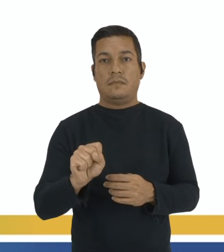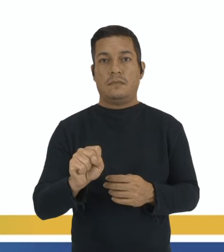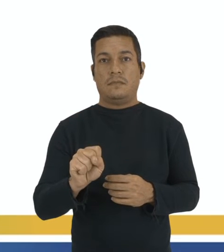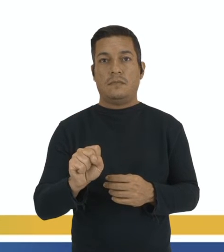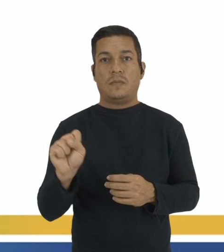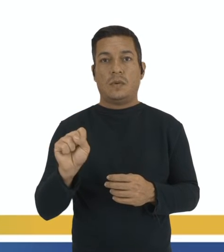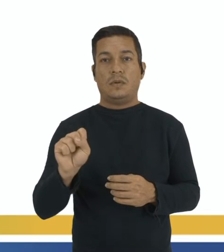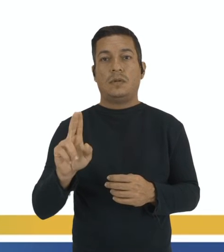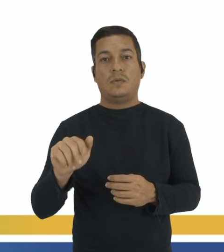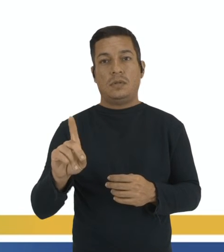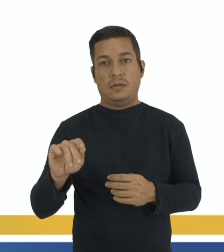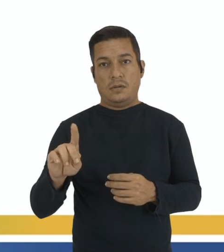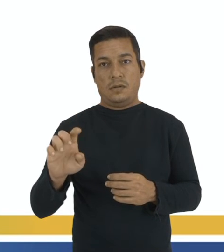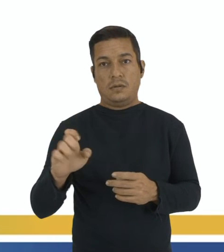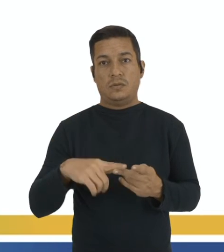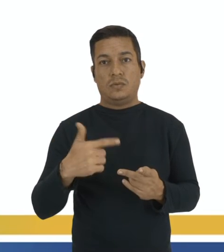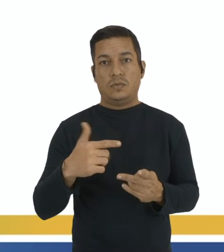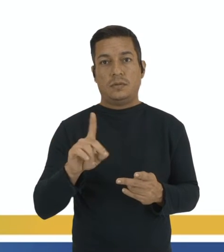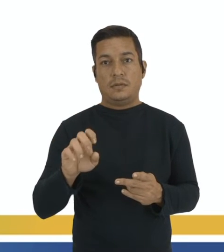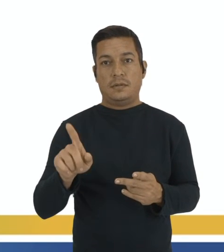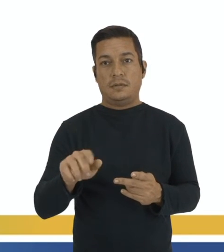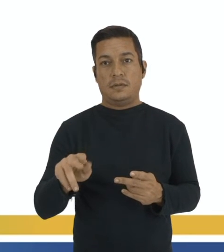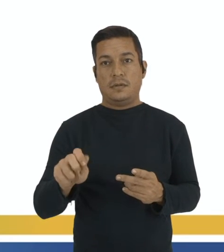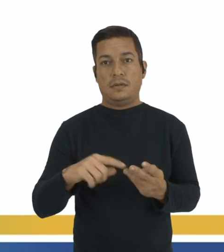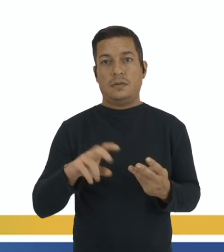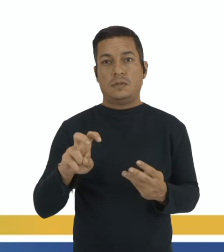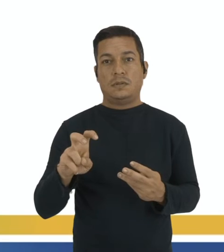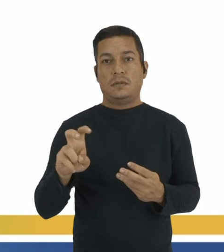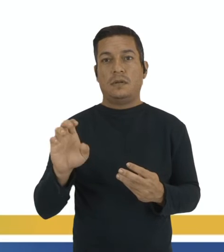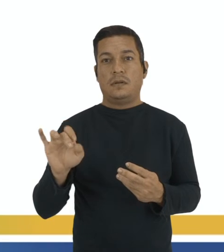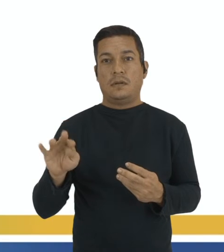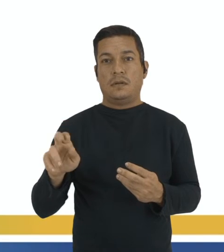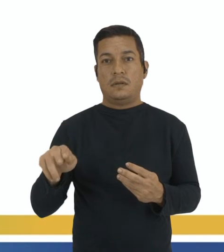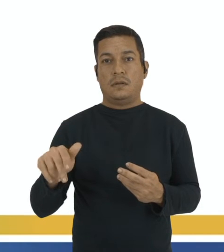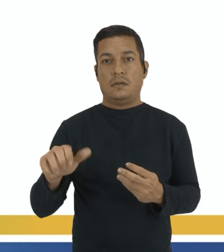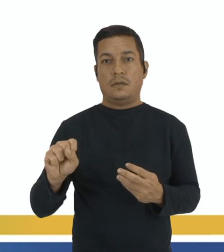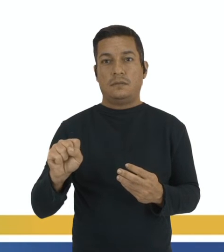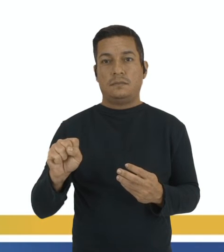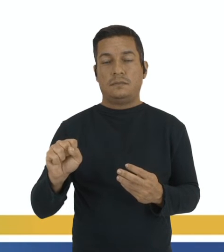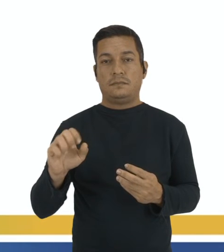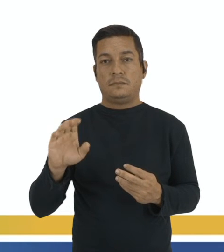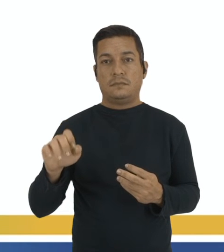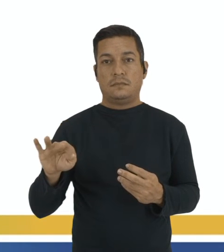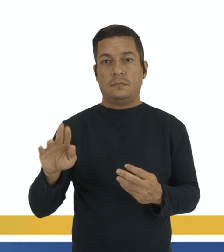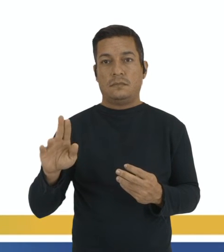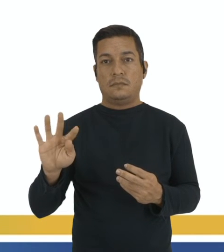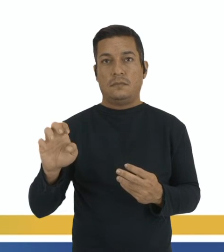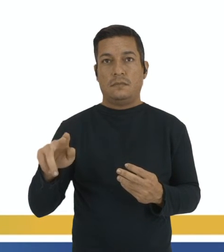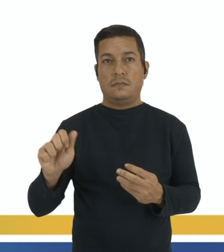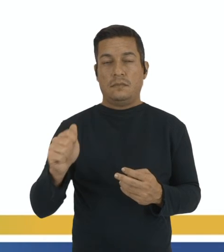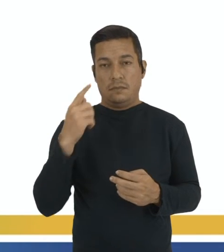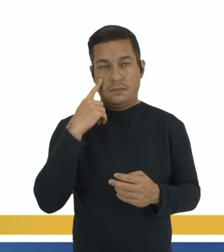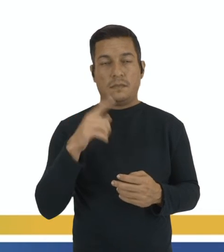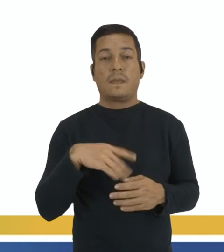O 8 está na unidade, o 2 está na dezena e o 5 está na centena. Beleza? Vamos lá. Então,